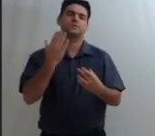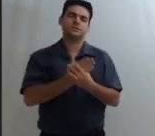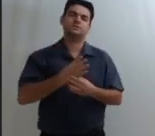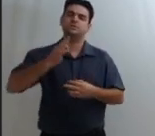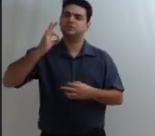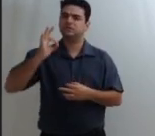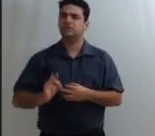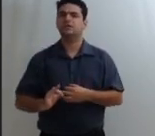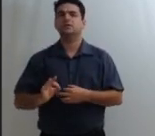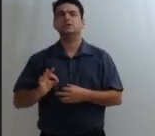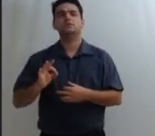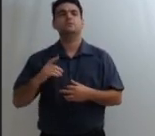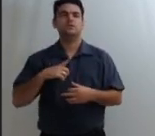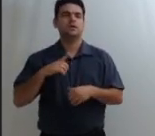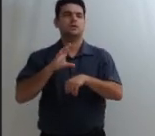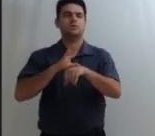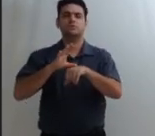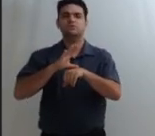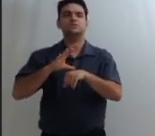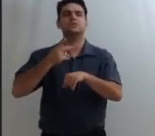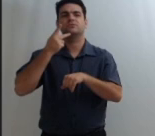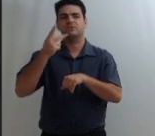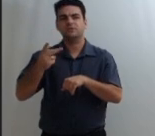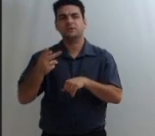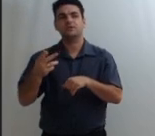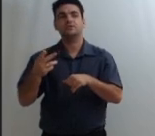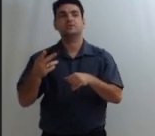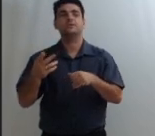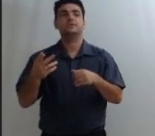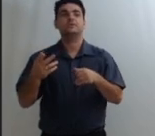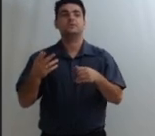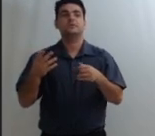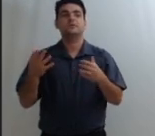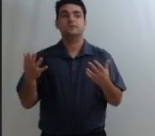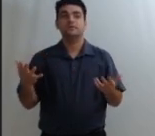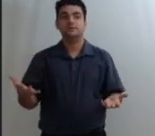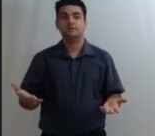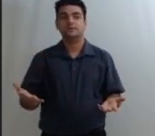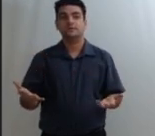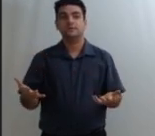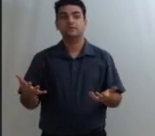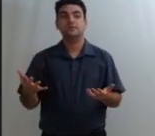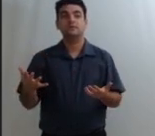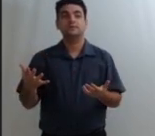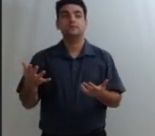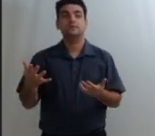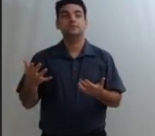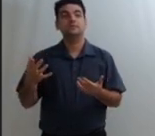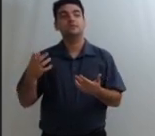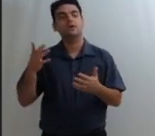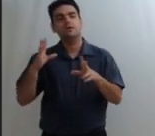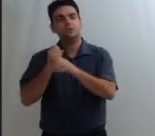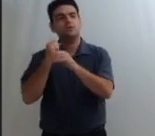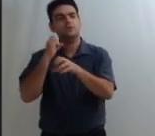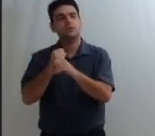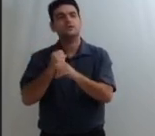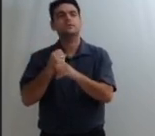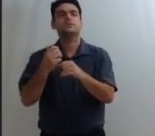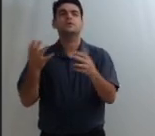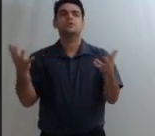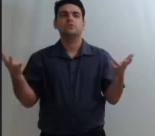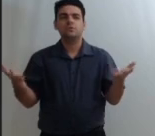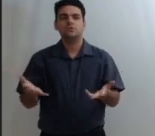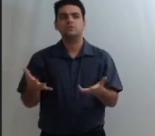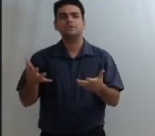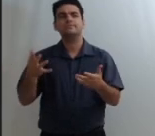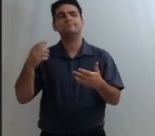prevista na nossa Constituição. Tal verificação, contudo, não se realiza de forma puramente matemática. Reclama, ao contrário, um juízo de